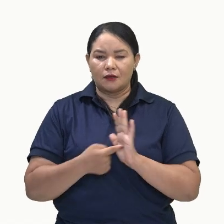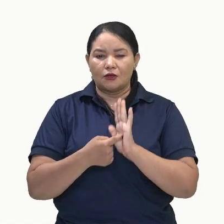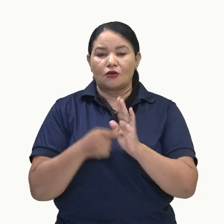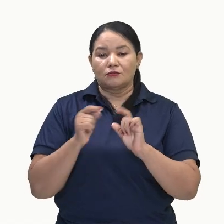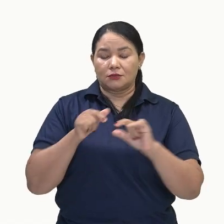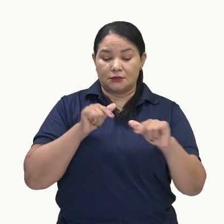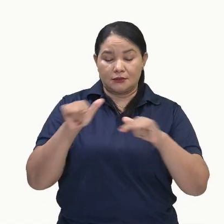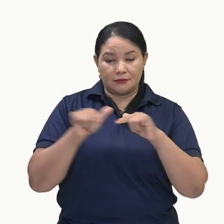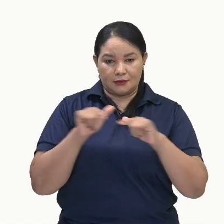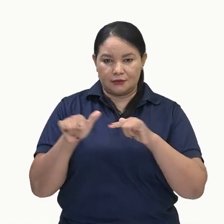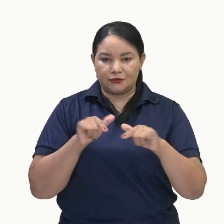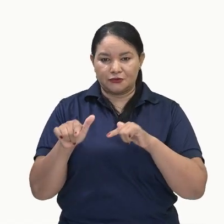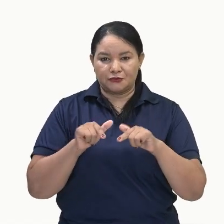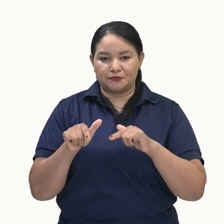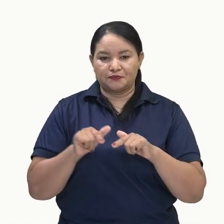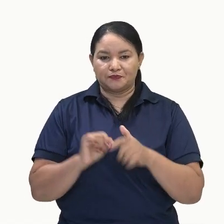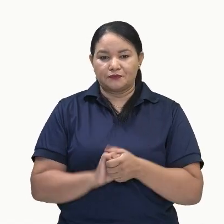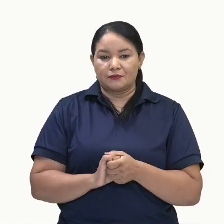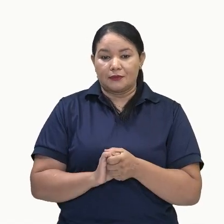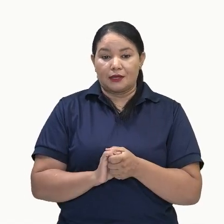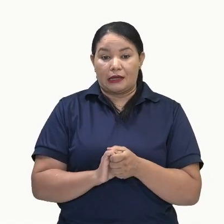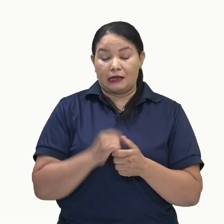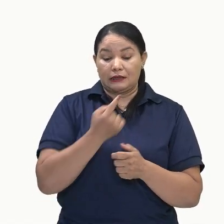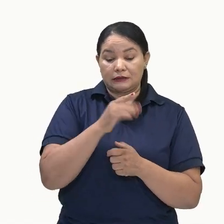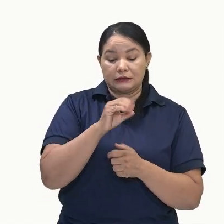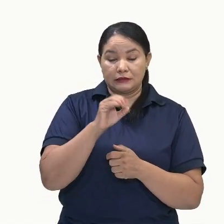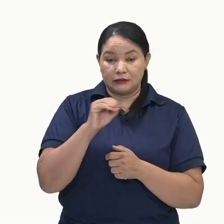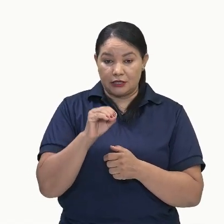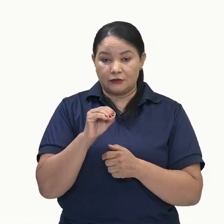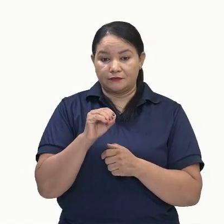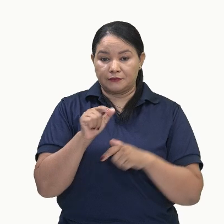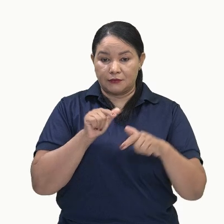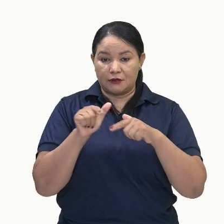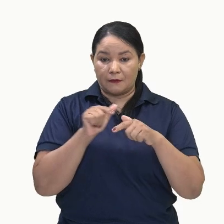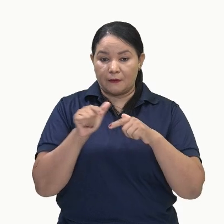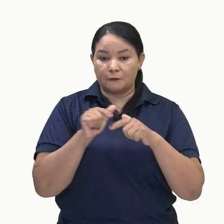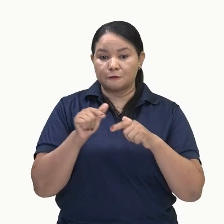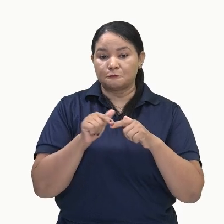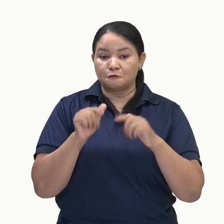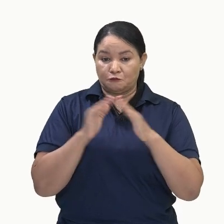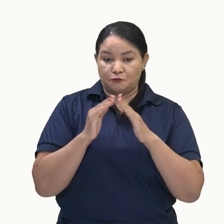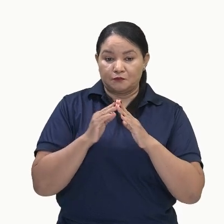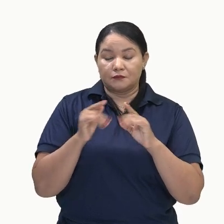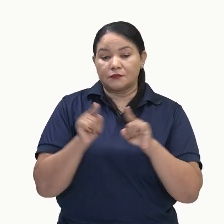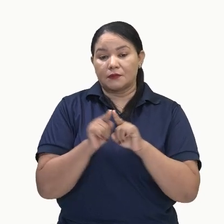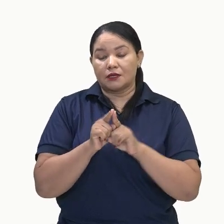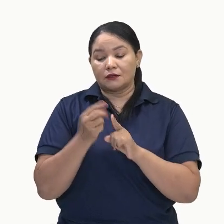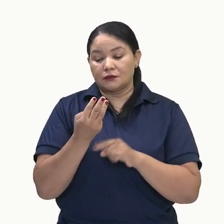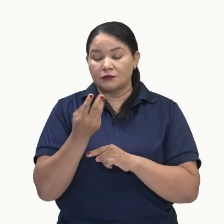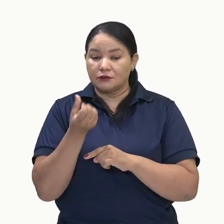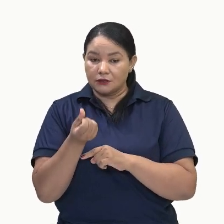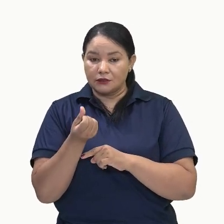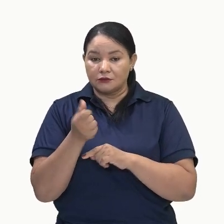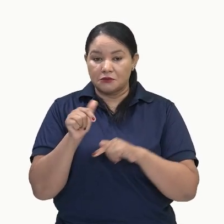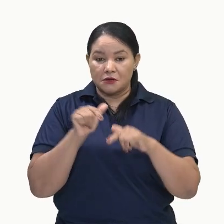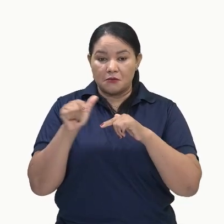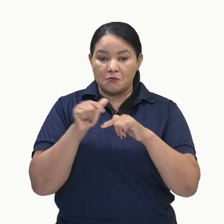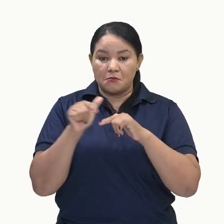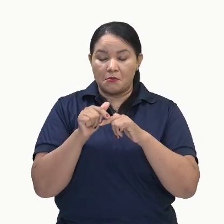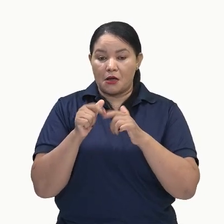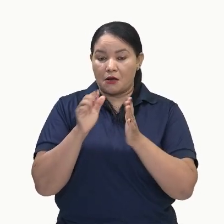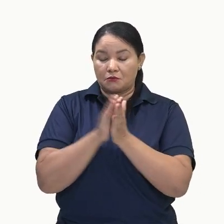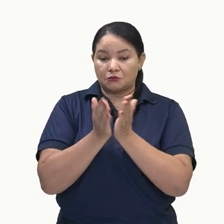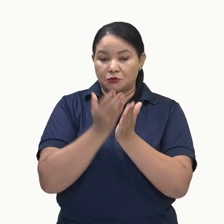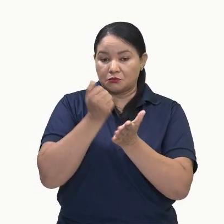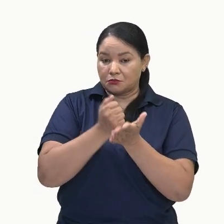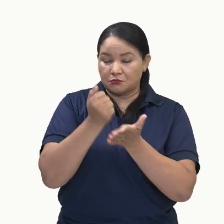mostra perfil de trabalhadores. De cada 100 trabalhadores domésticos, 36 não tem carteira assinada.